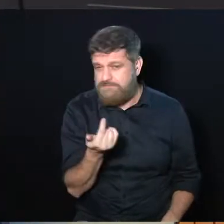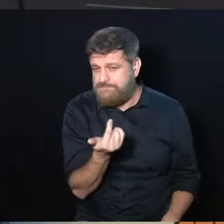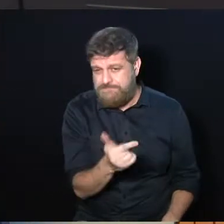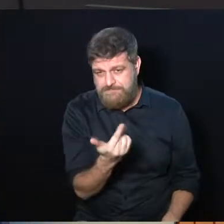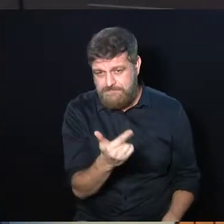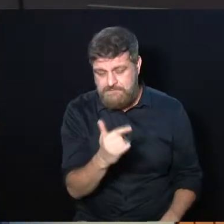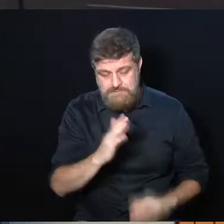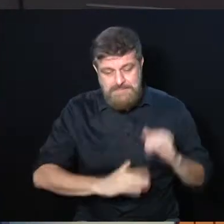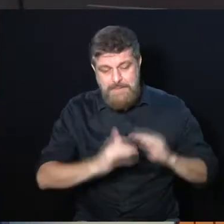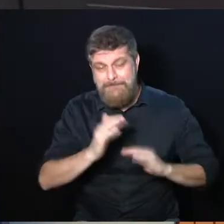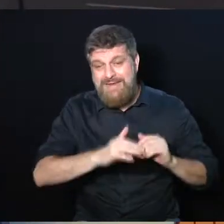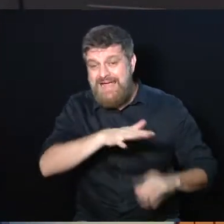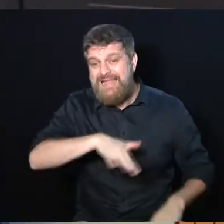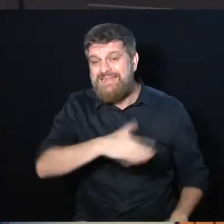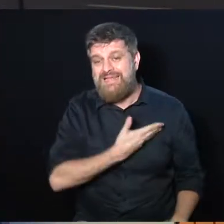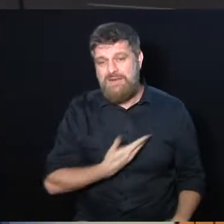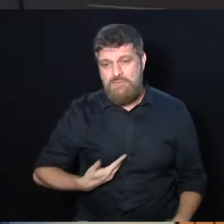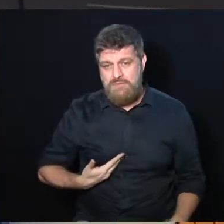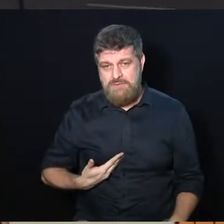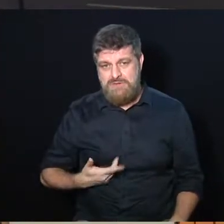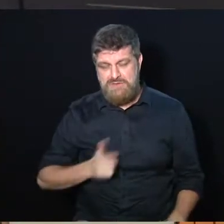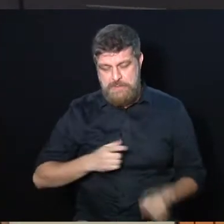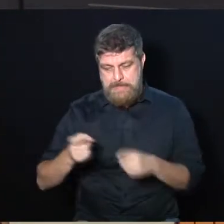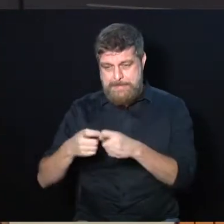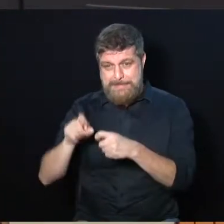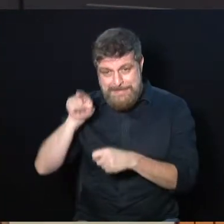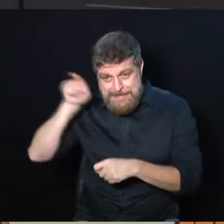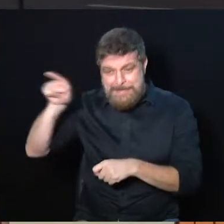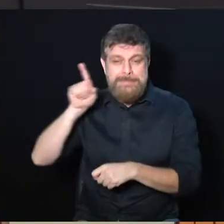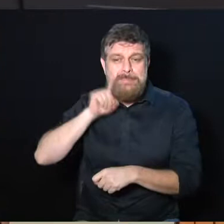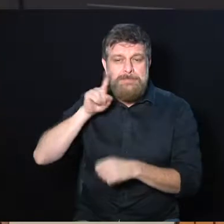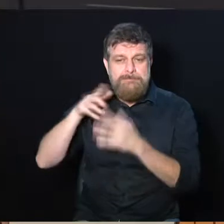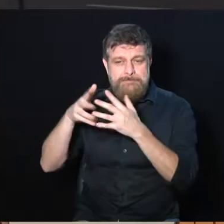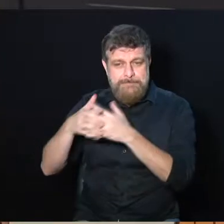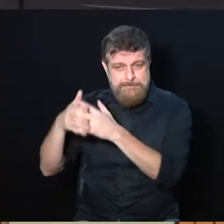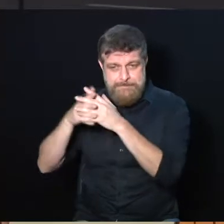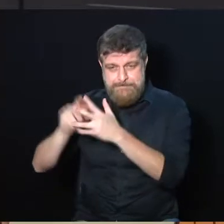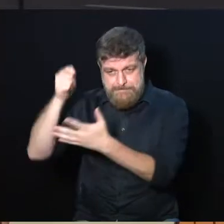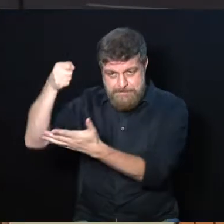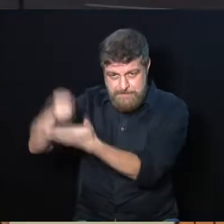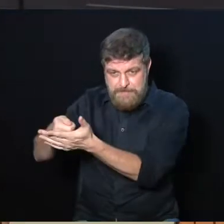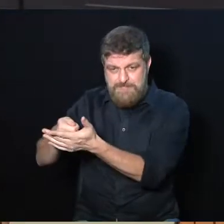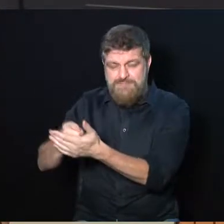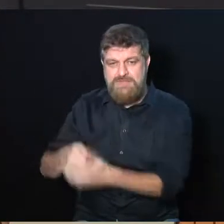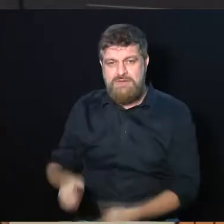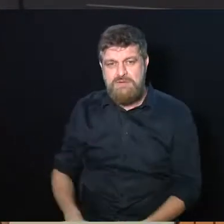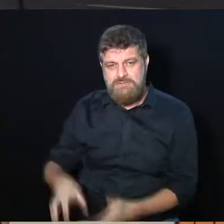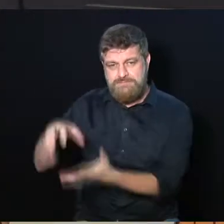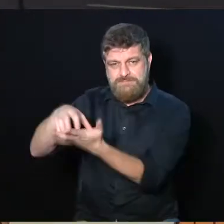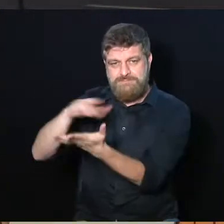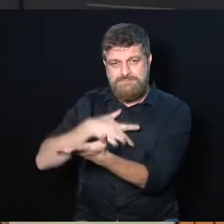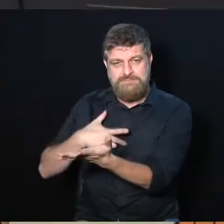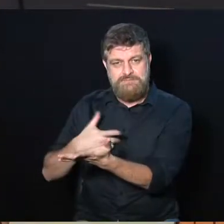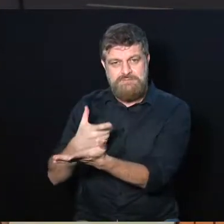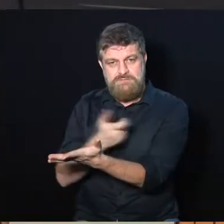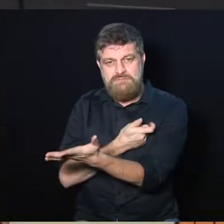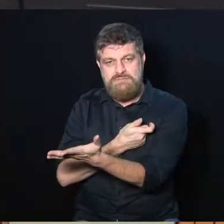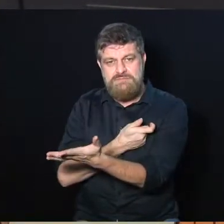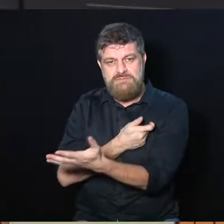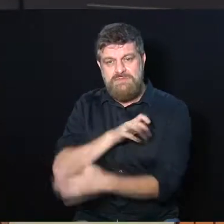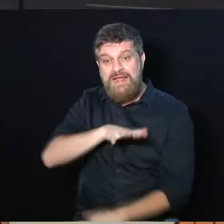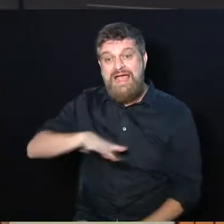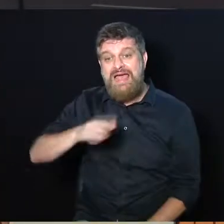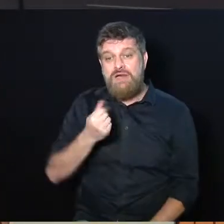tão interessante que, mesmo com a medicina paga nos Estados Unidos, o maior financiador dos centros é o sistema